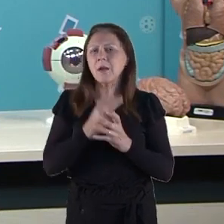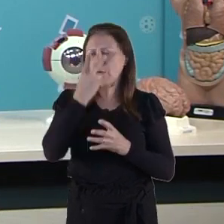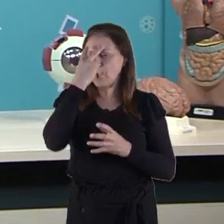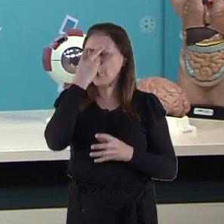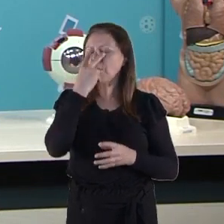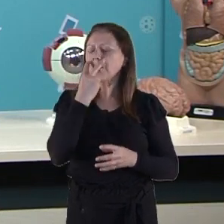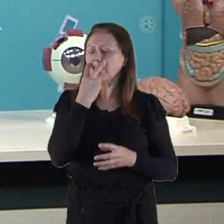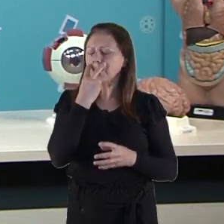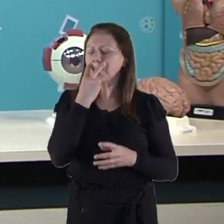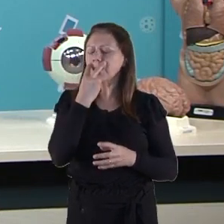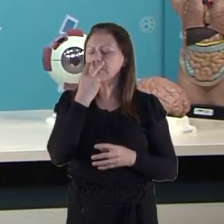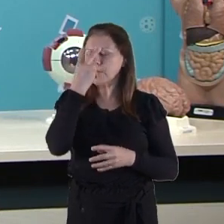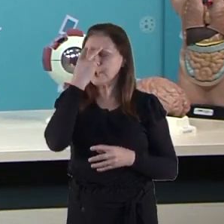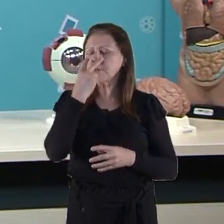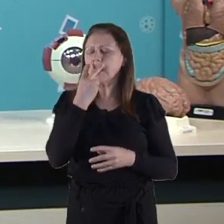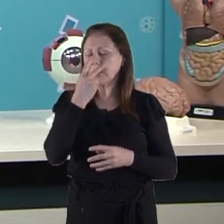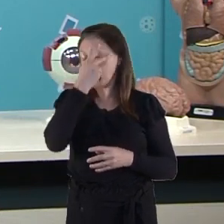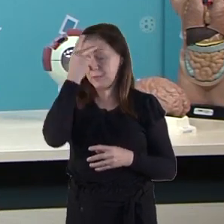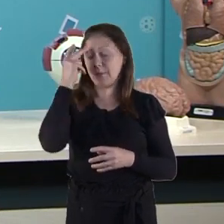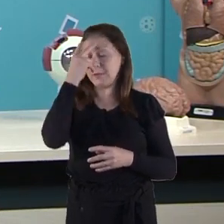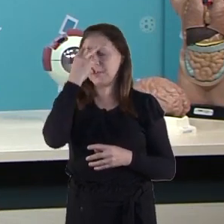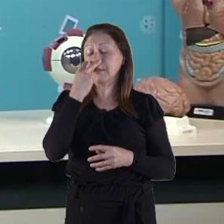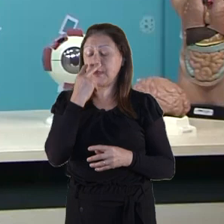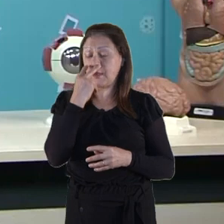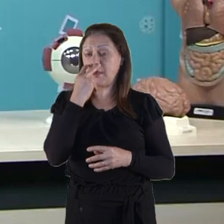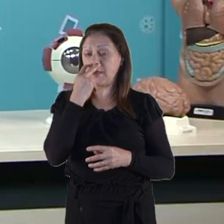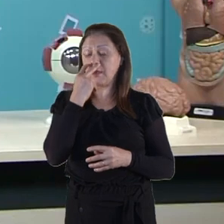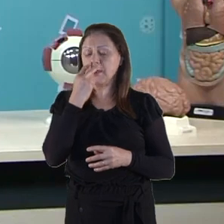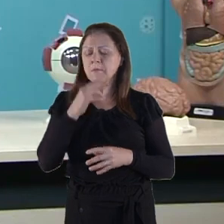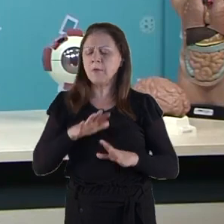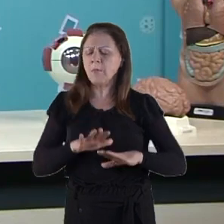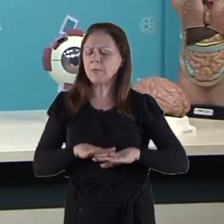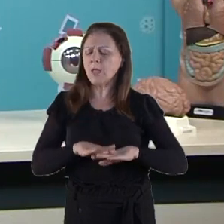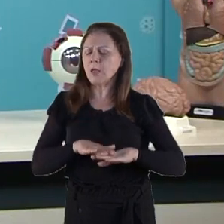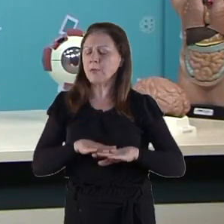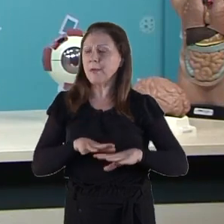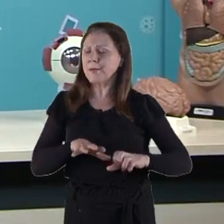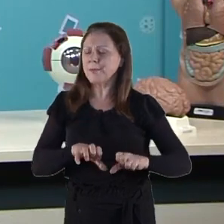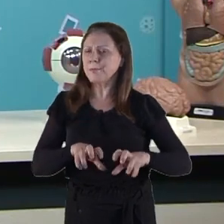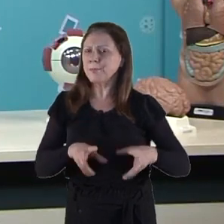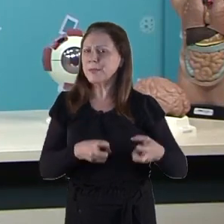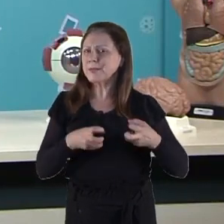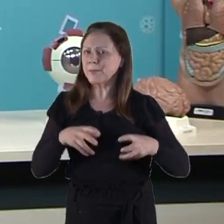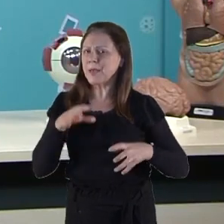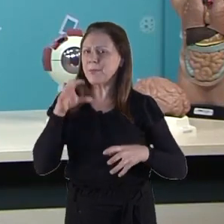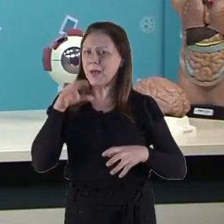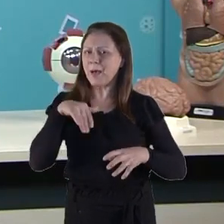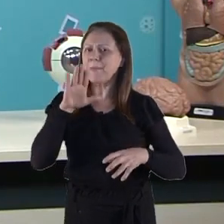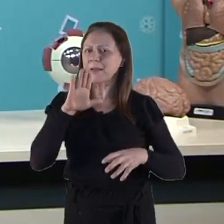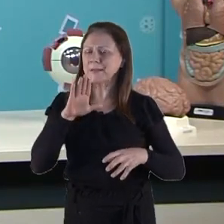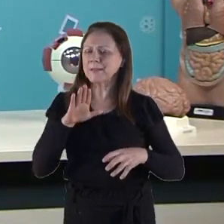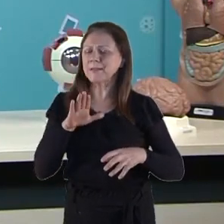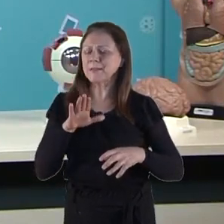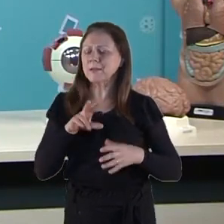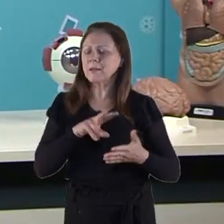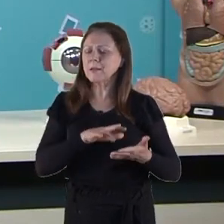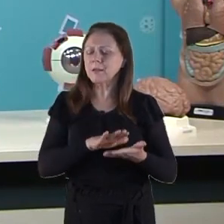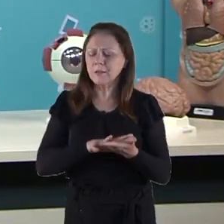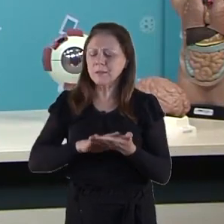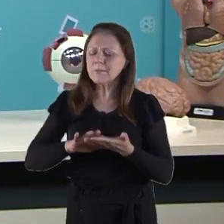uma deficiência visual, né, que são cegas, elas tendem a sentir o tato muito melhor e, por isso, conseguem ler,